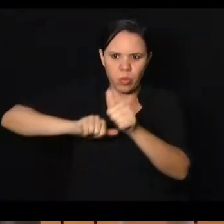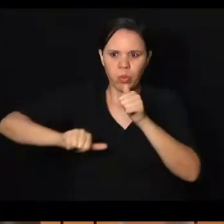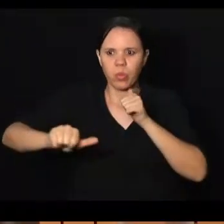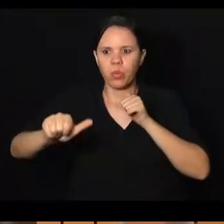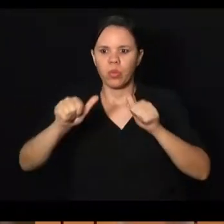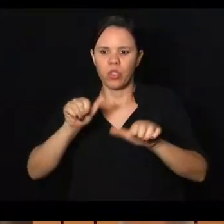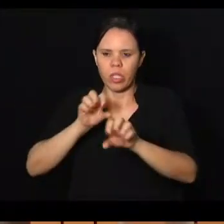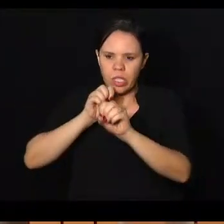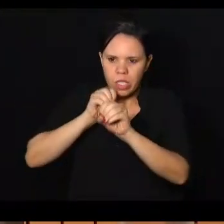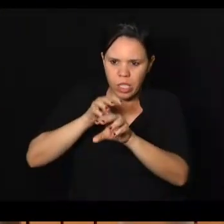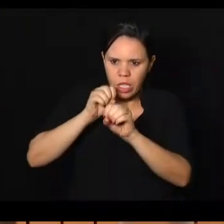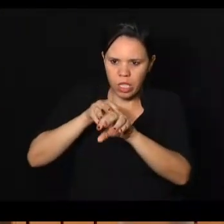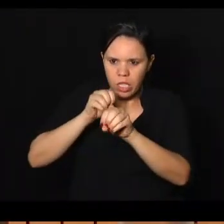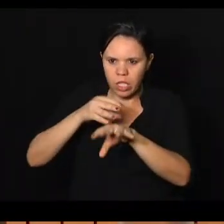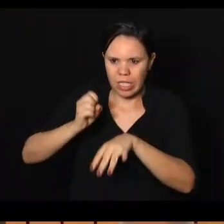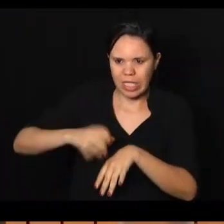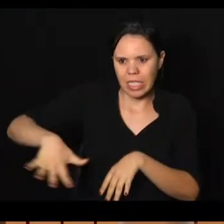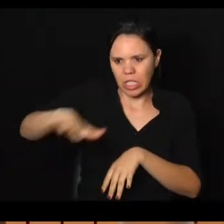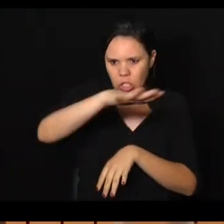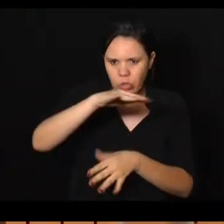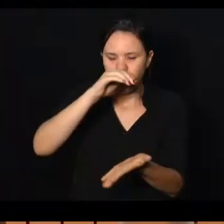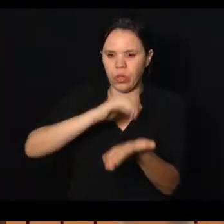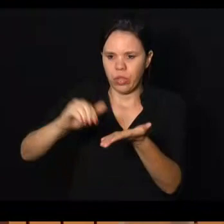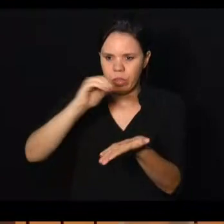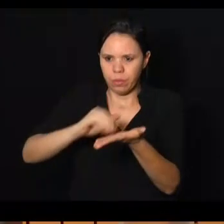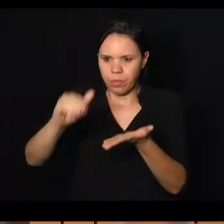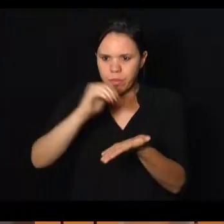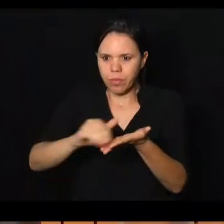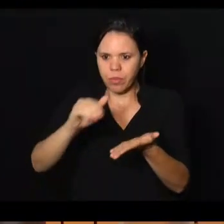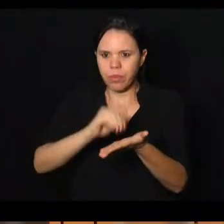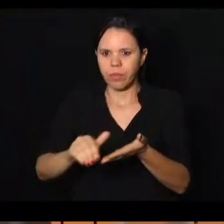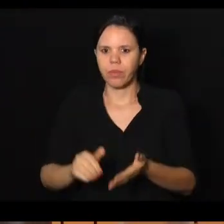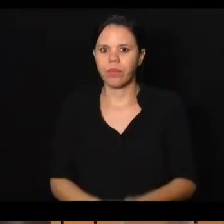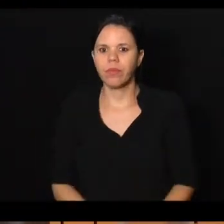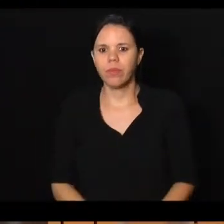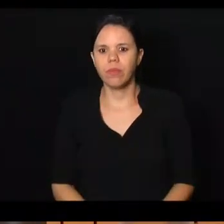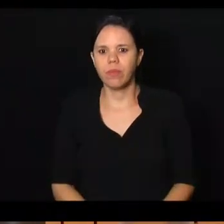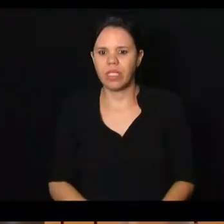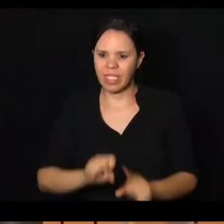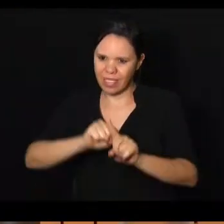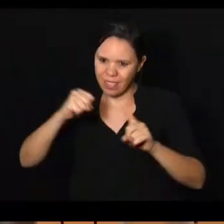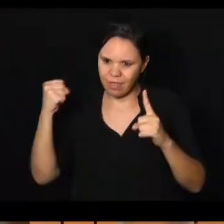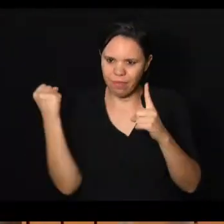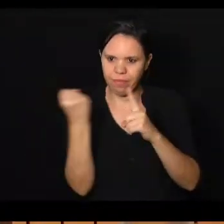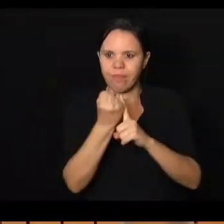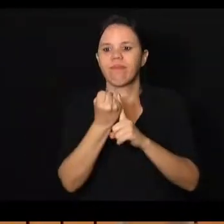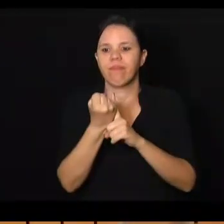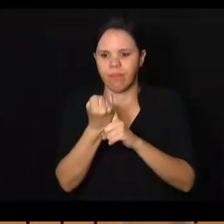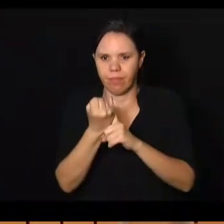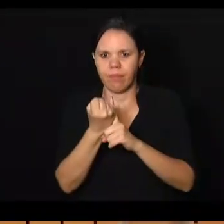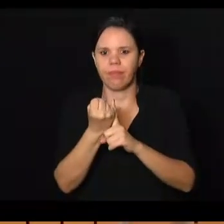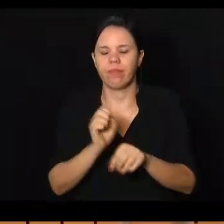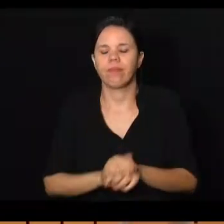na nossa Secretaria de Assistência Social,